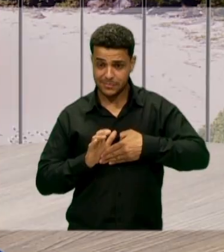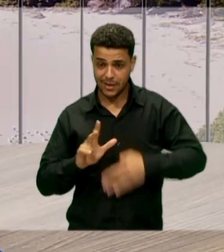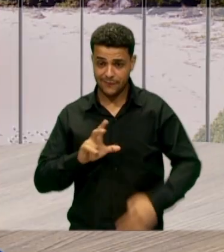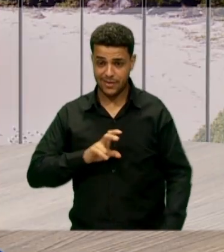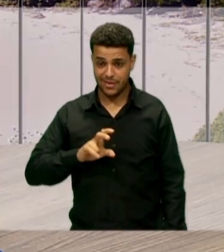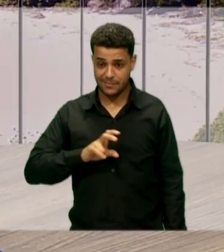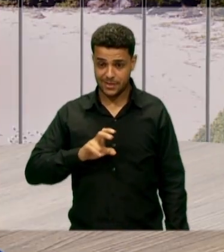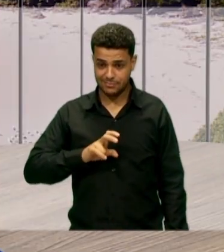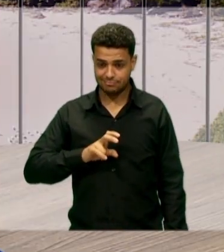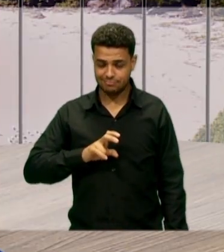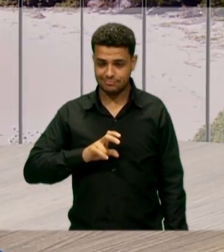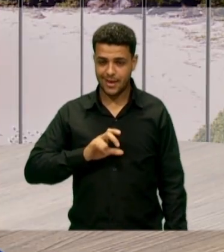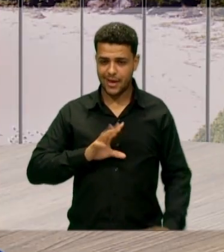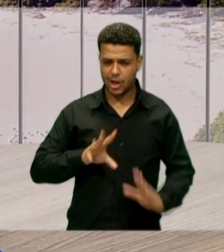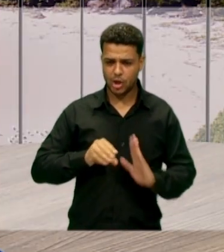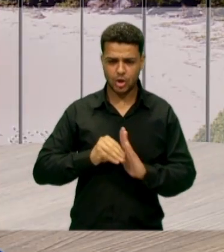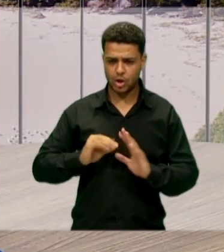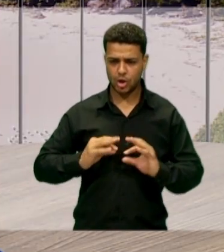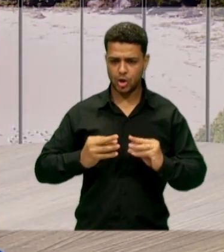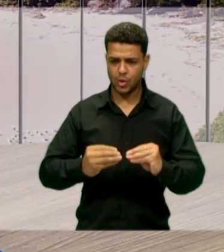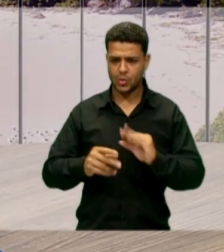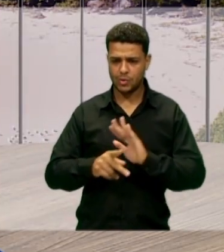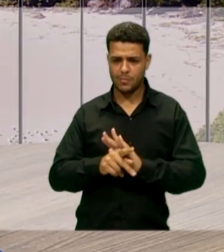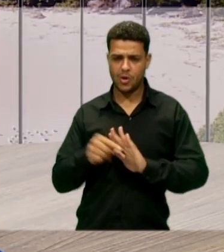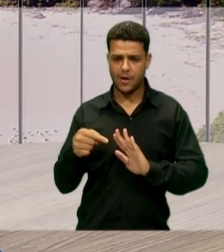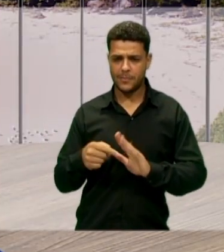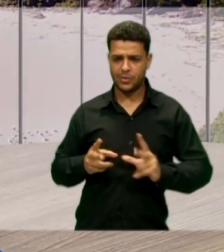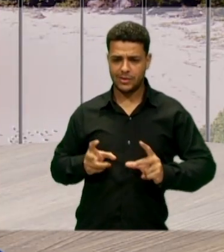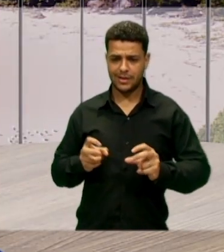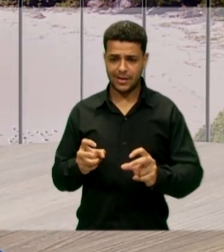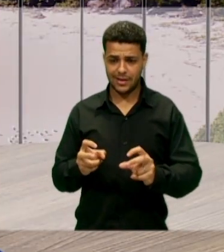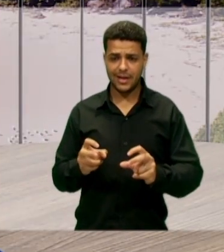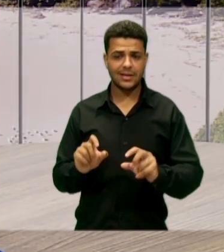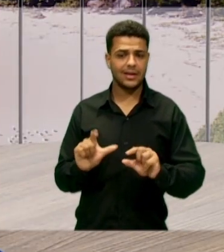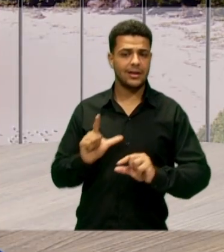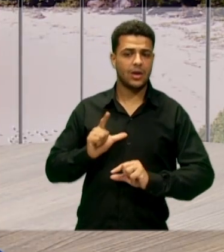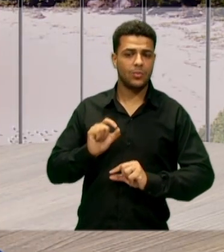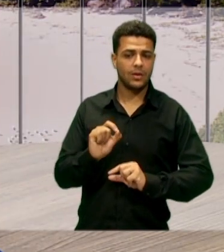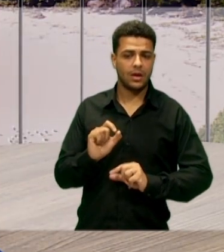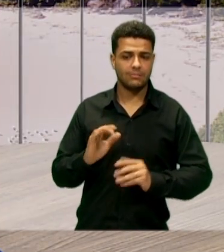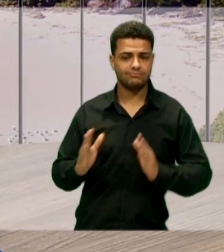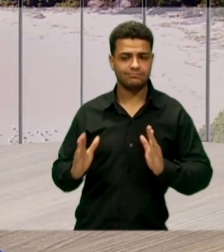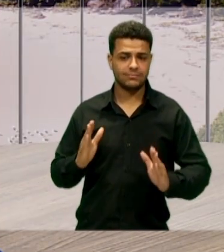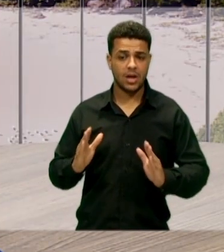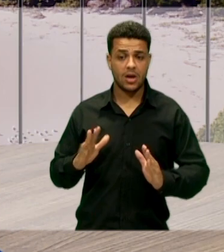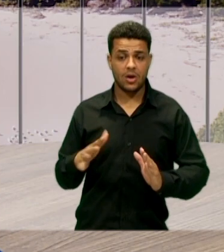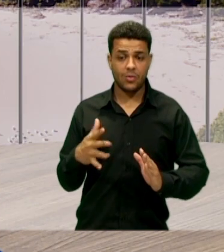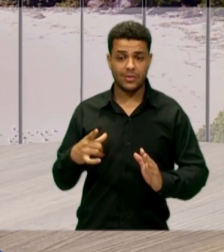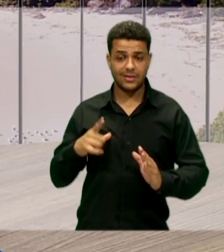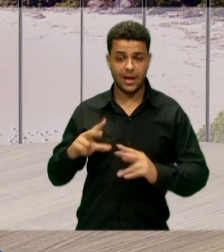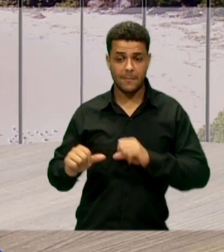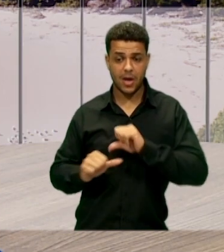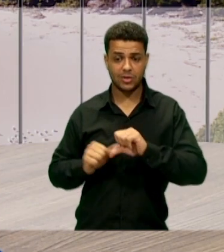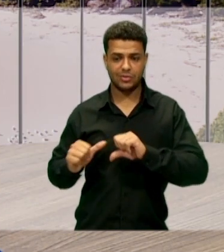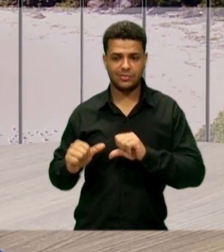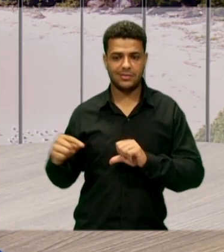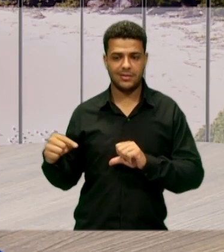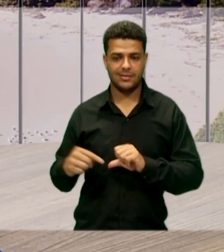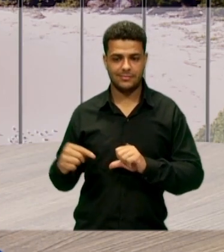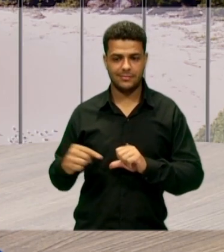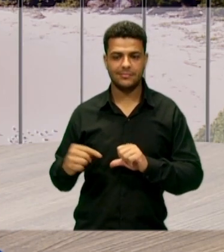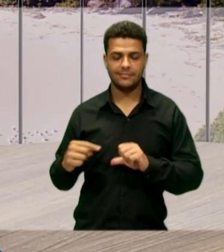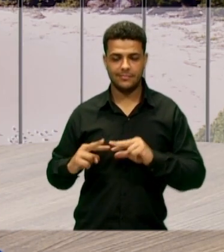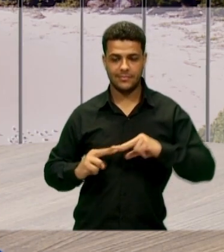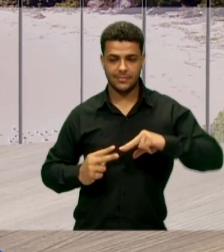principalmente. E todo câncer, absolutamente todo câncer, ele ocorre quando há uma mutação